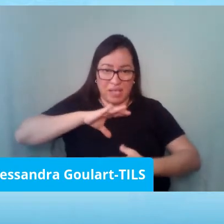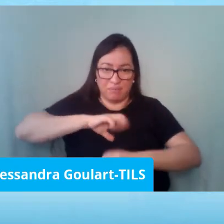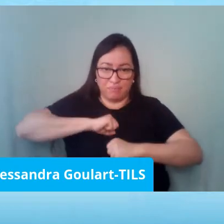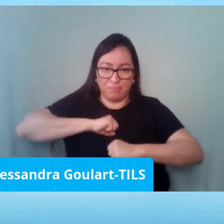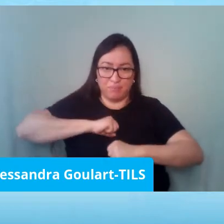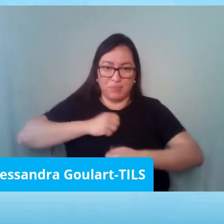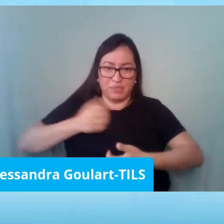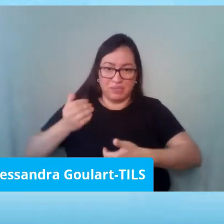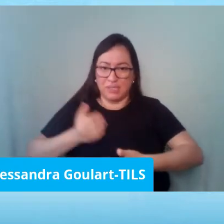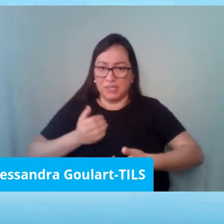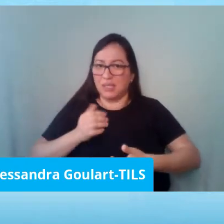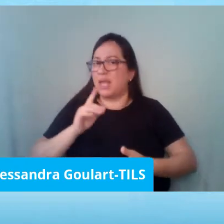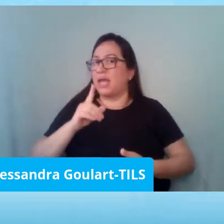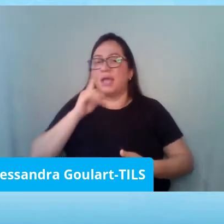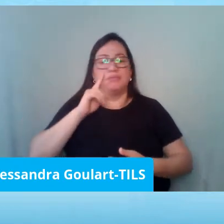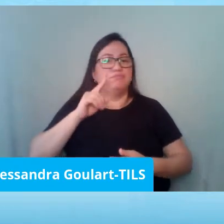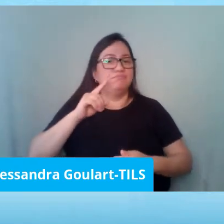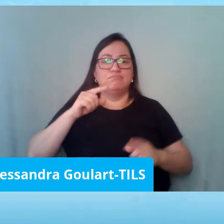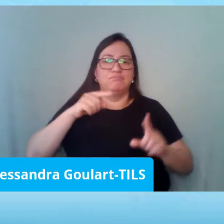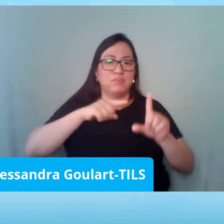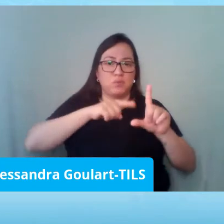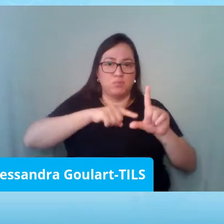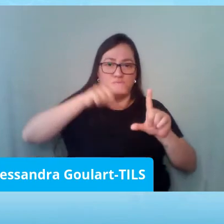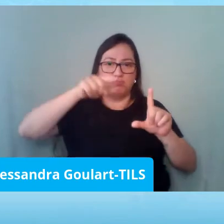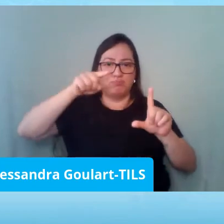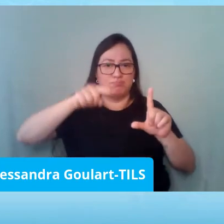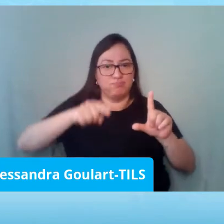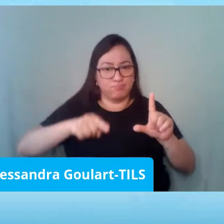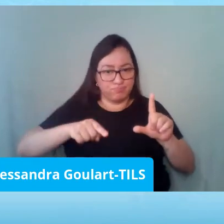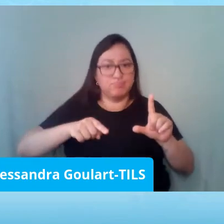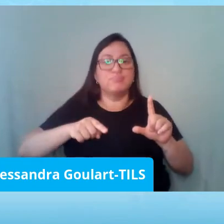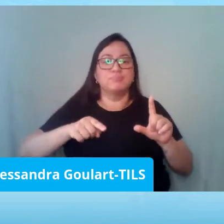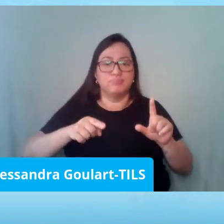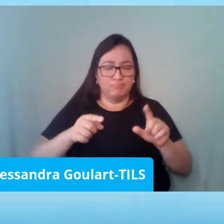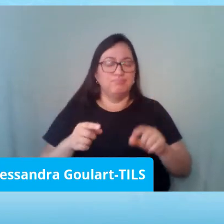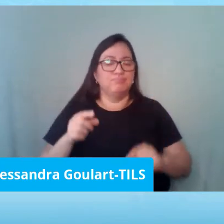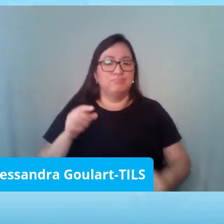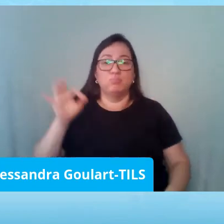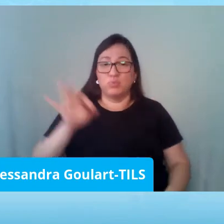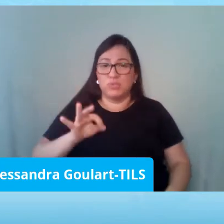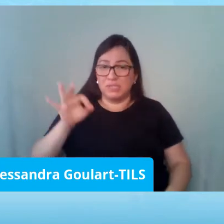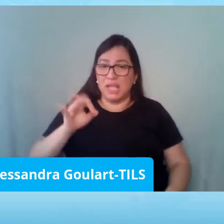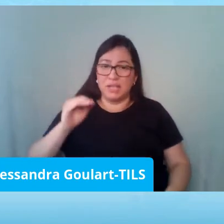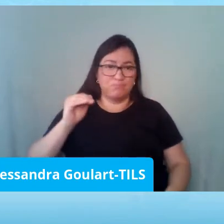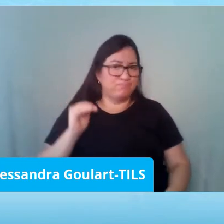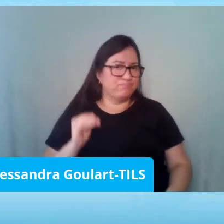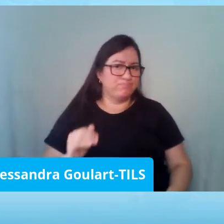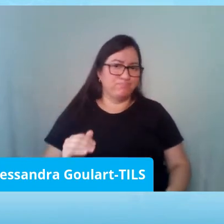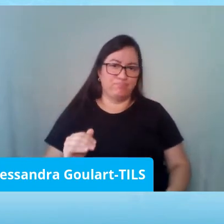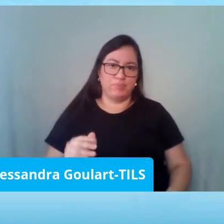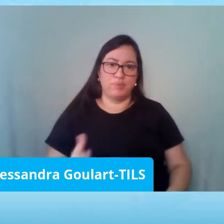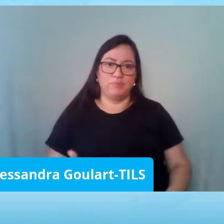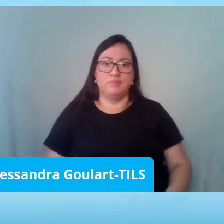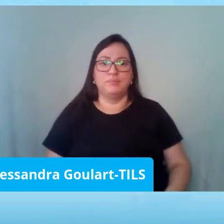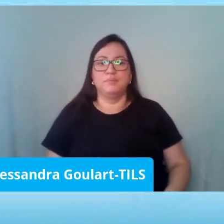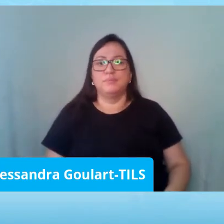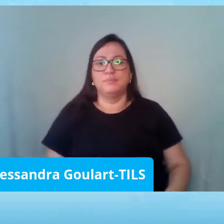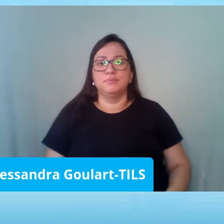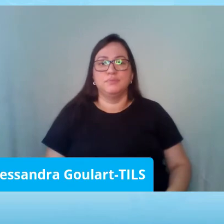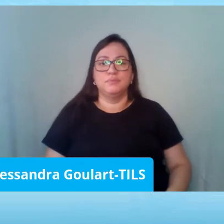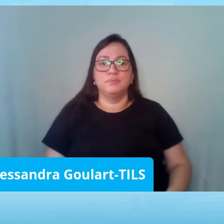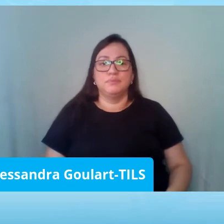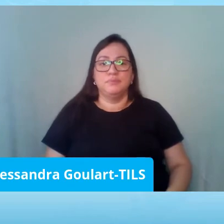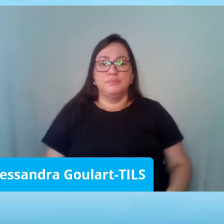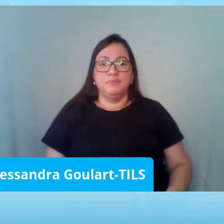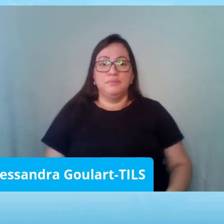nula, tá? É muito baixa. Então, realmente, a gente precisa estar atento a isso. Uma coisa que eu queria falar também, então, é no período